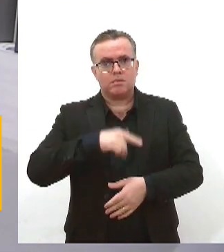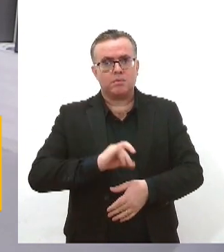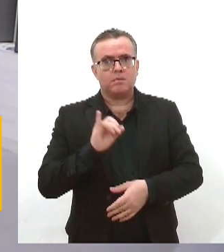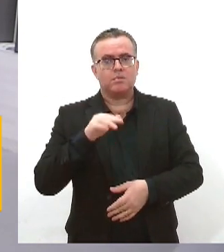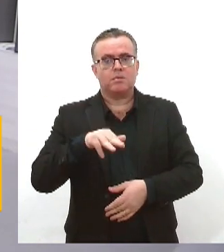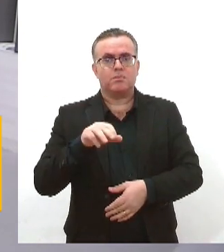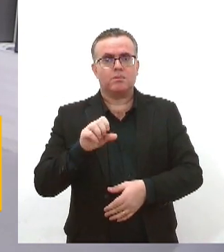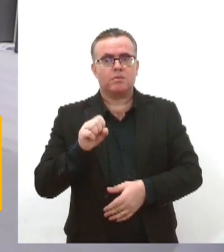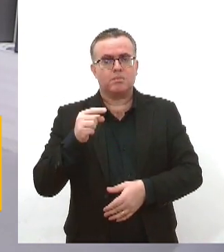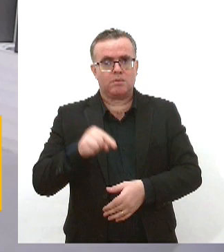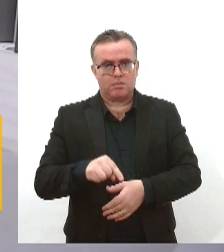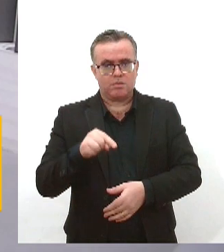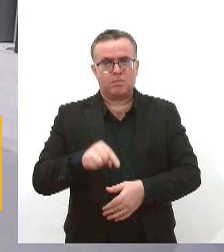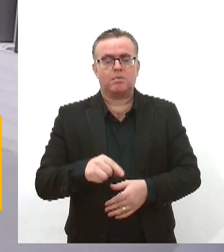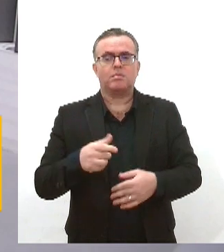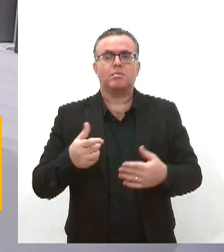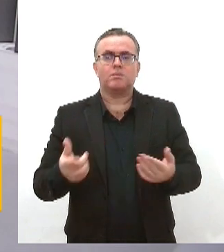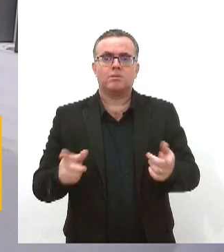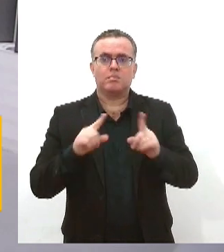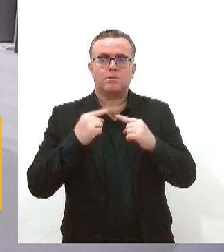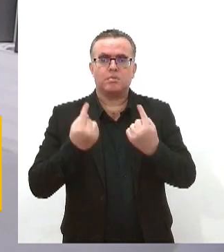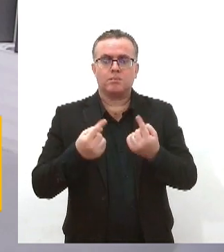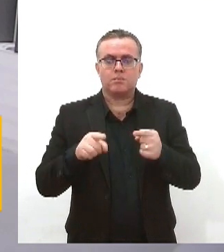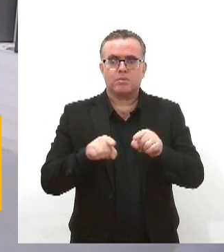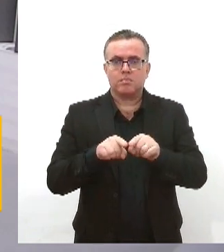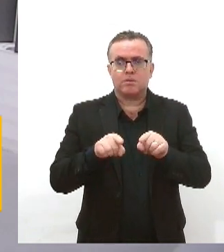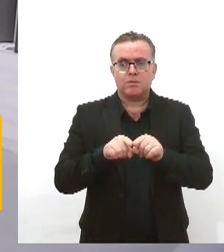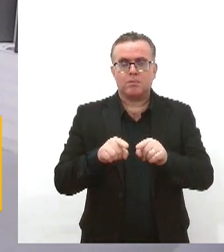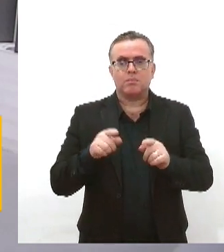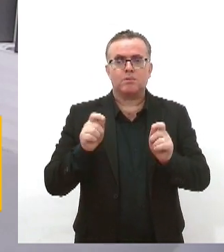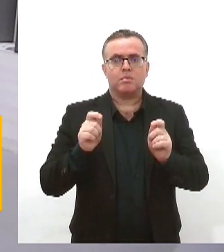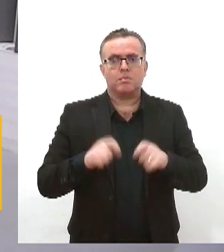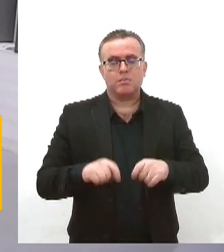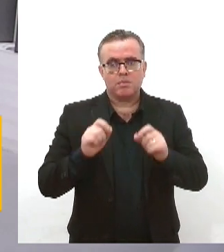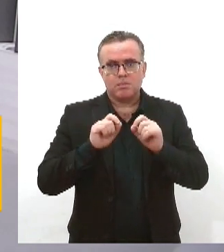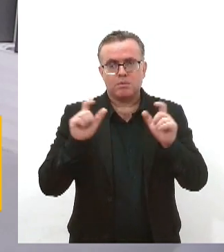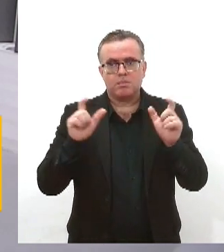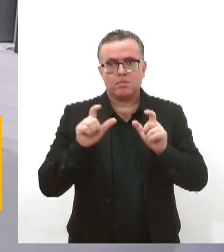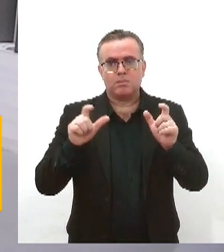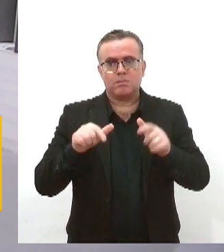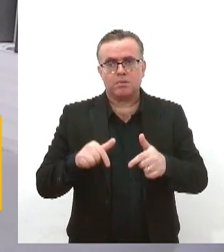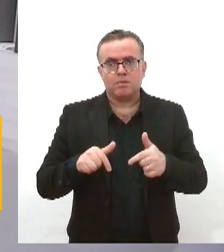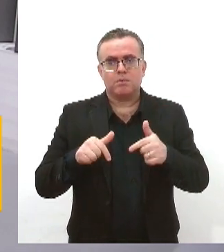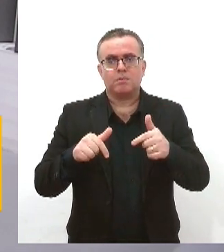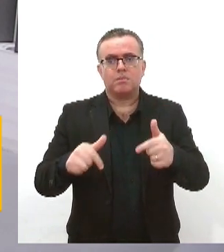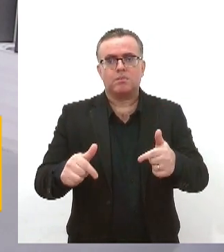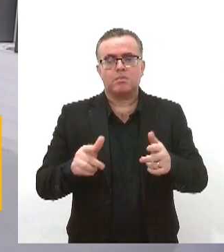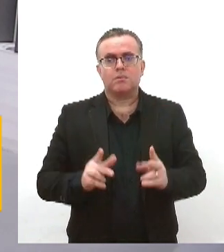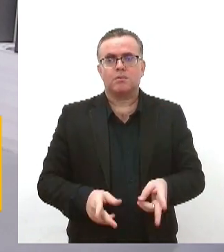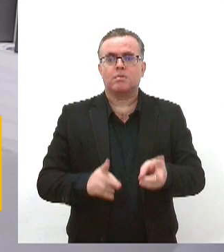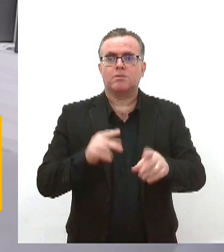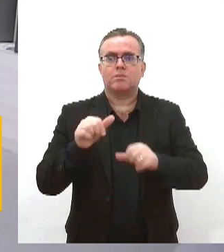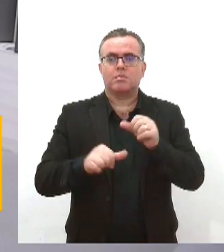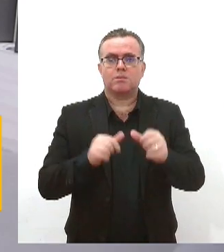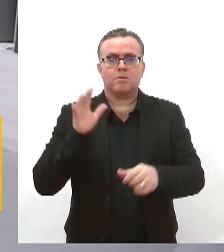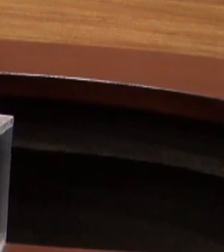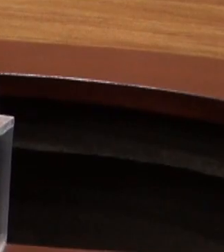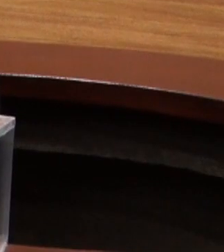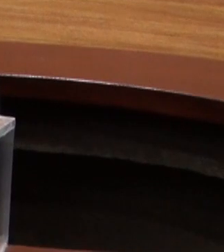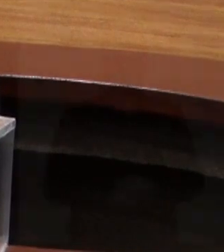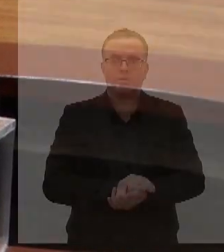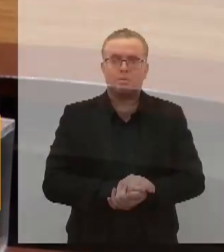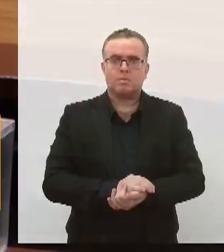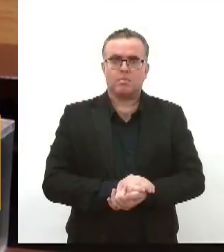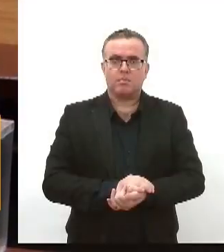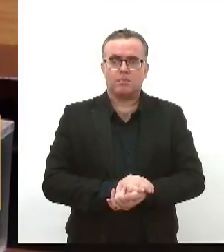estado. A sessão também contou com uma palestra sobre ações de combate às mudanças climáticas.